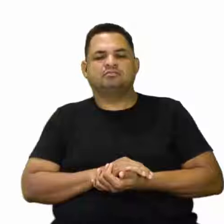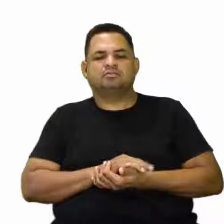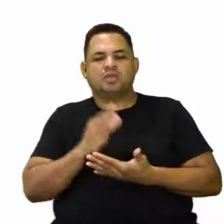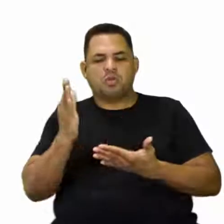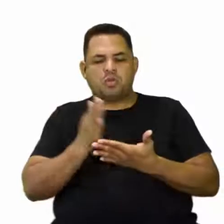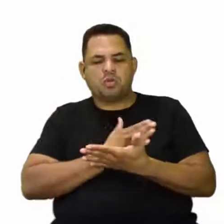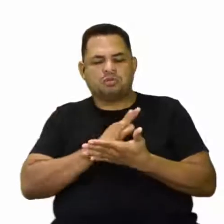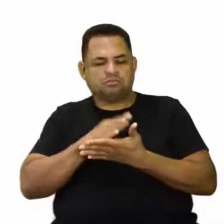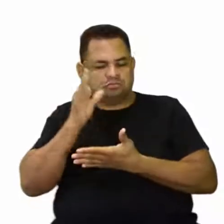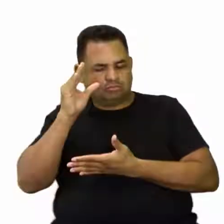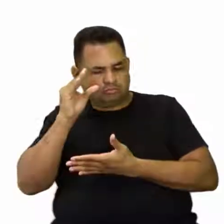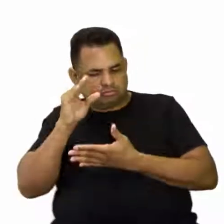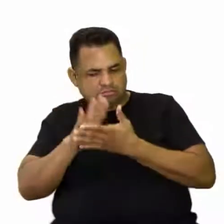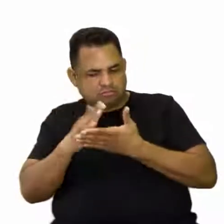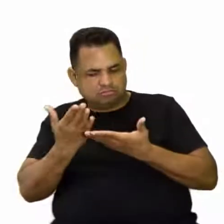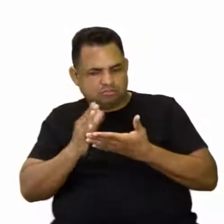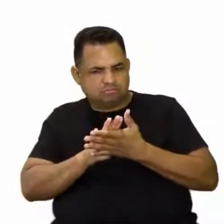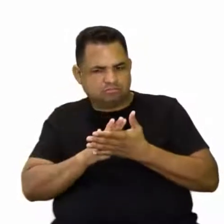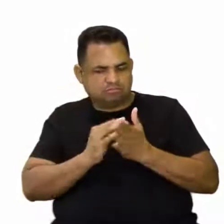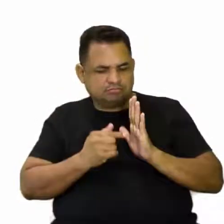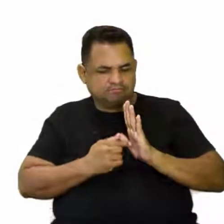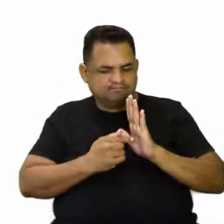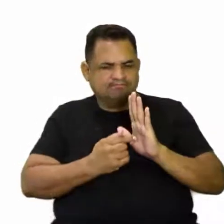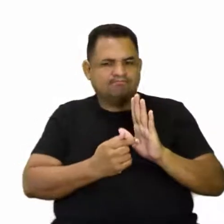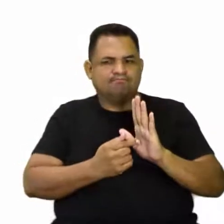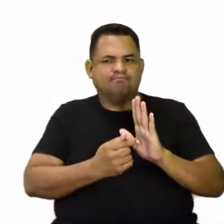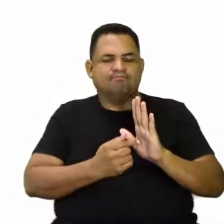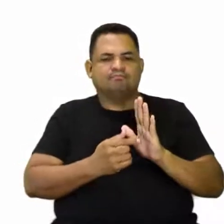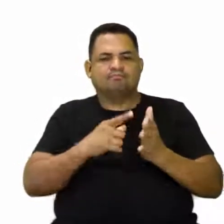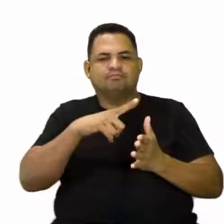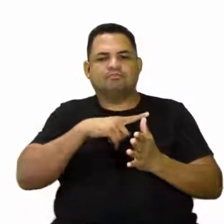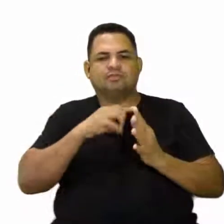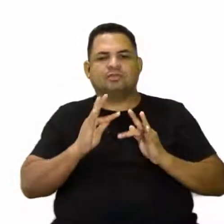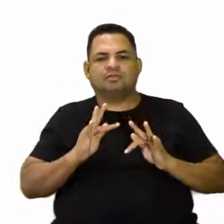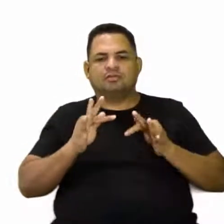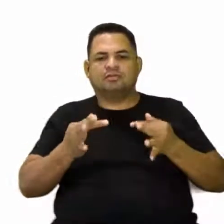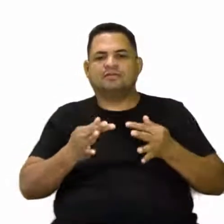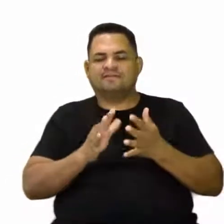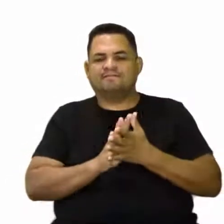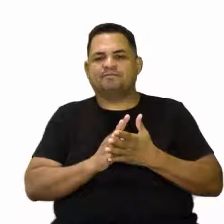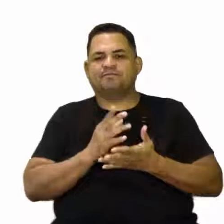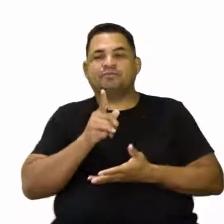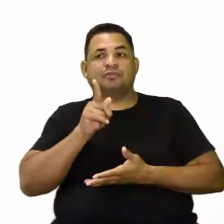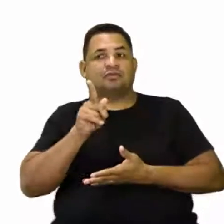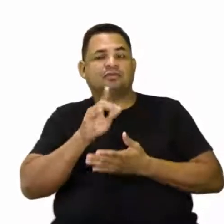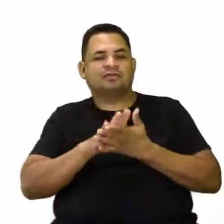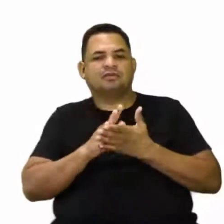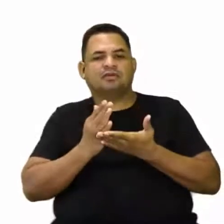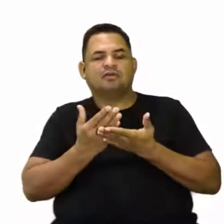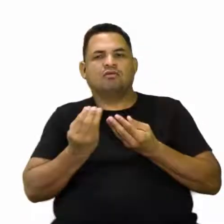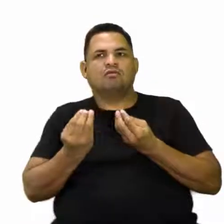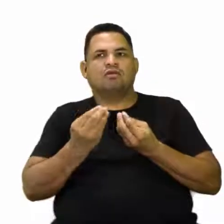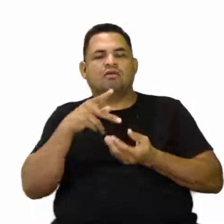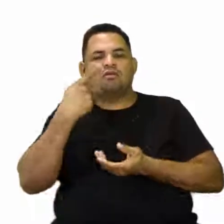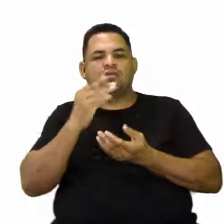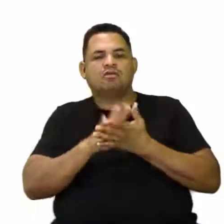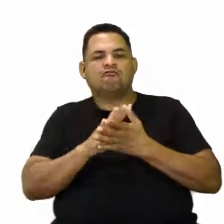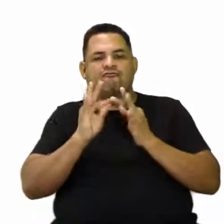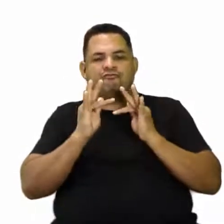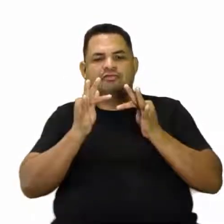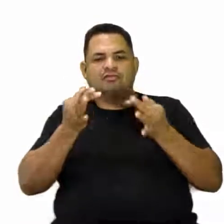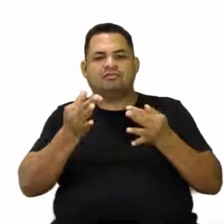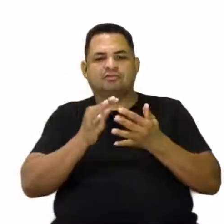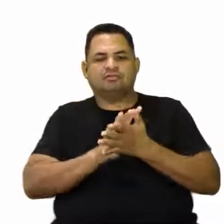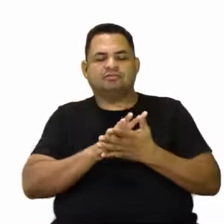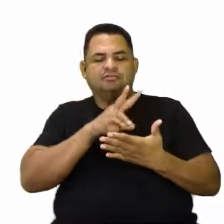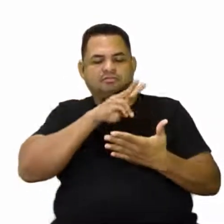tem várias formas de você ter um final. Você vai dizer como é o final, né?